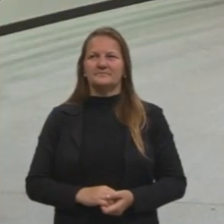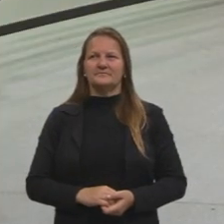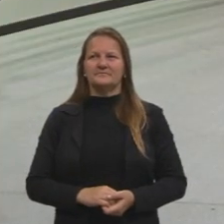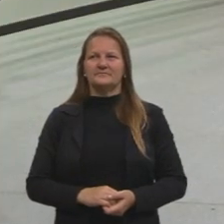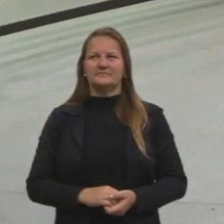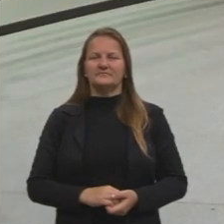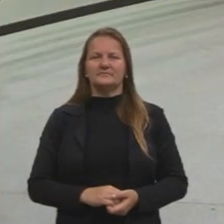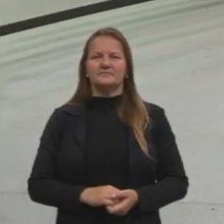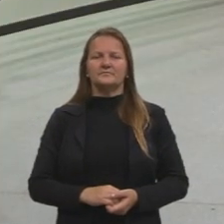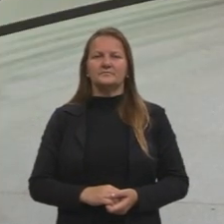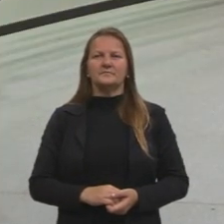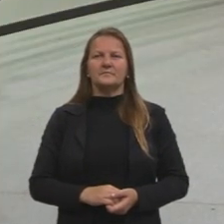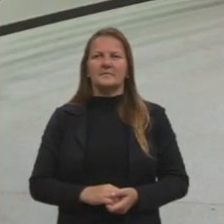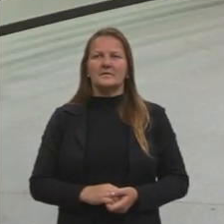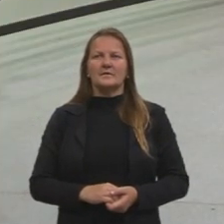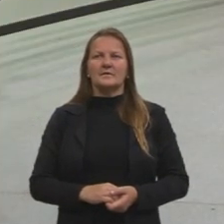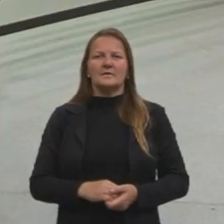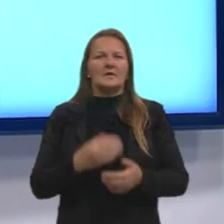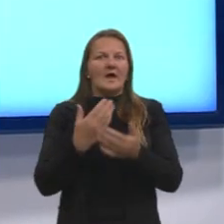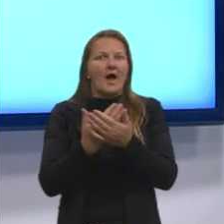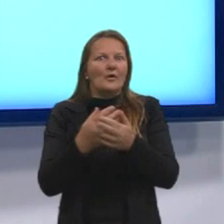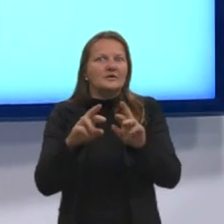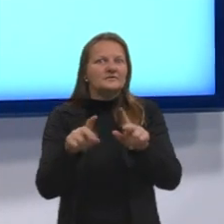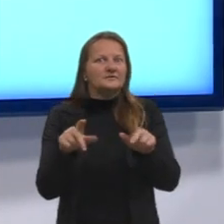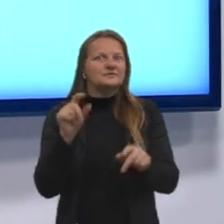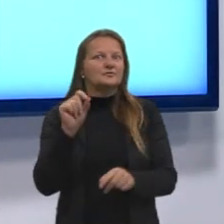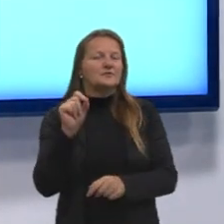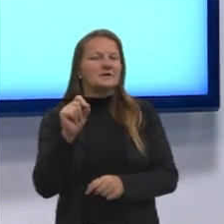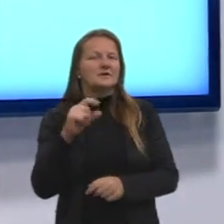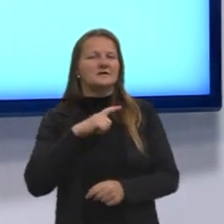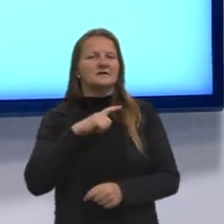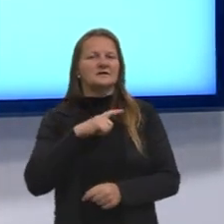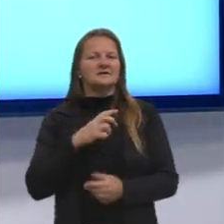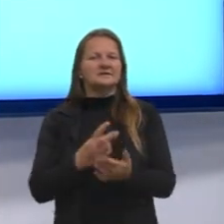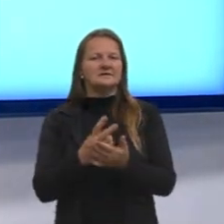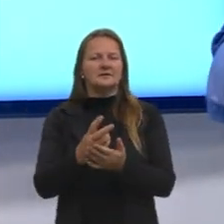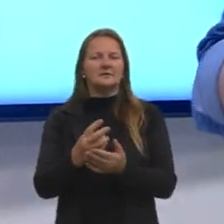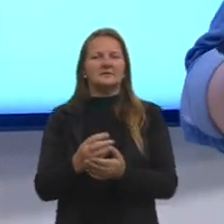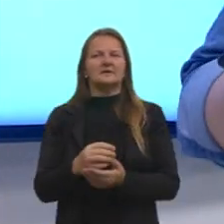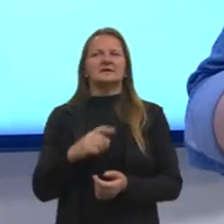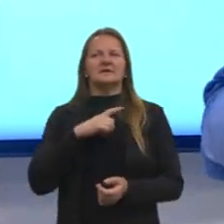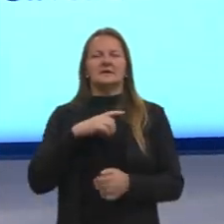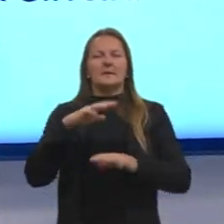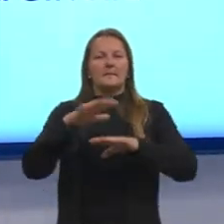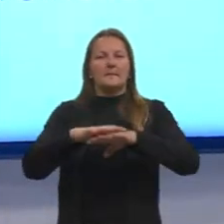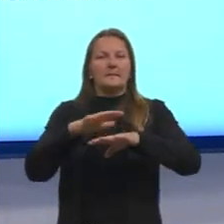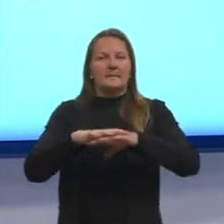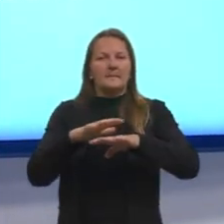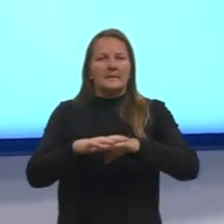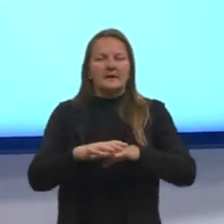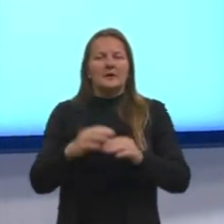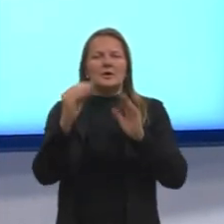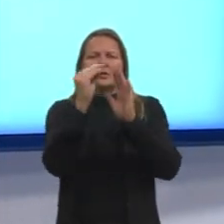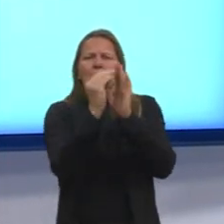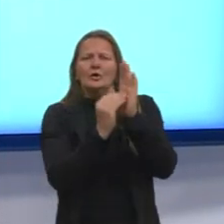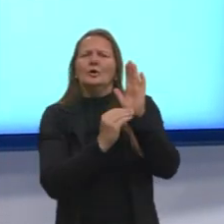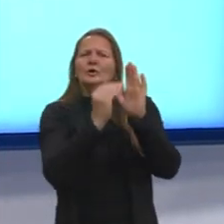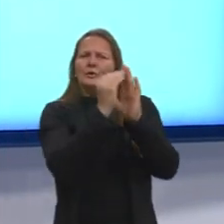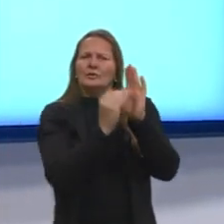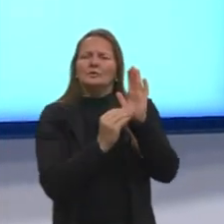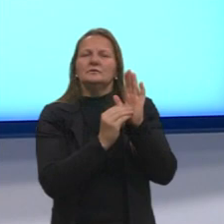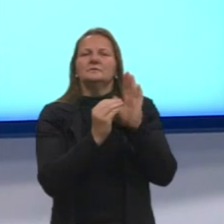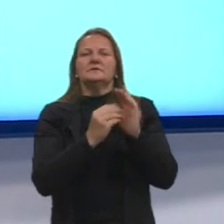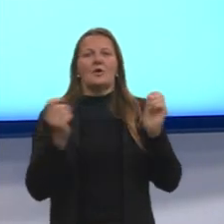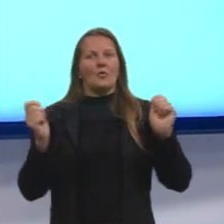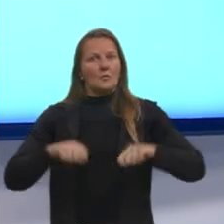assim gente quando a gente fala né uma aula diferente a gente sempre traz aí na matemática né Nós vimos os conteúdos e nos